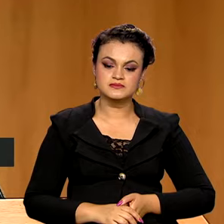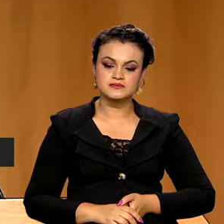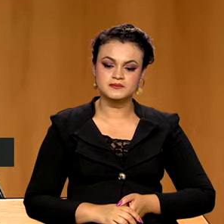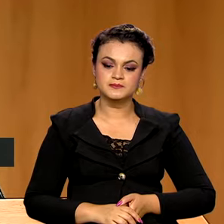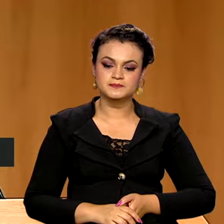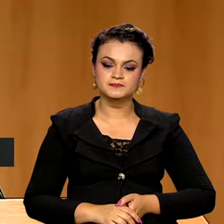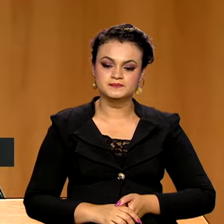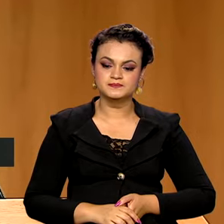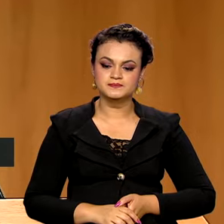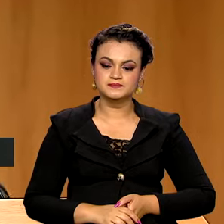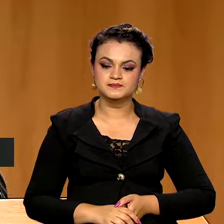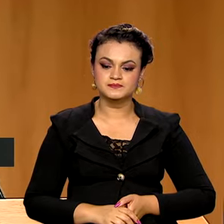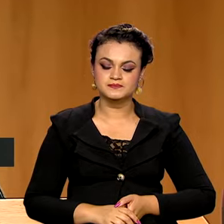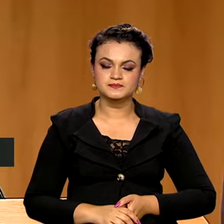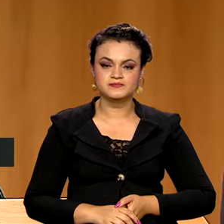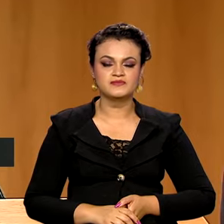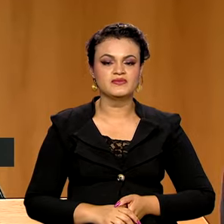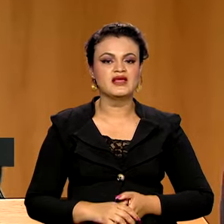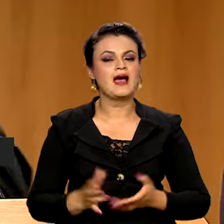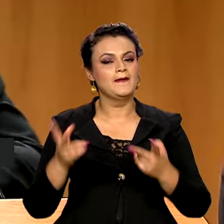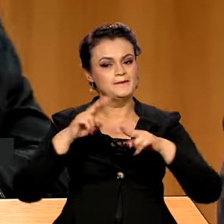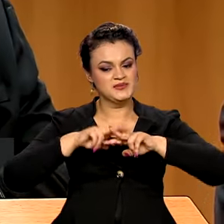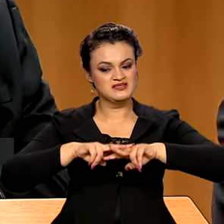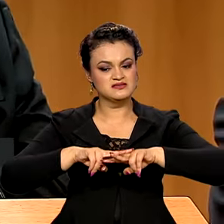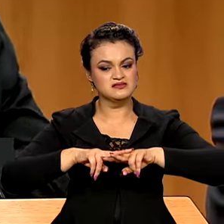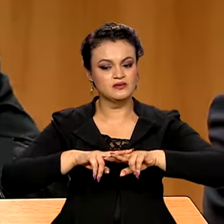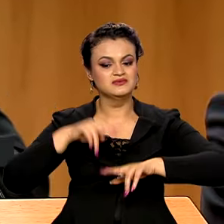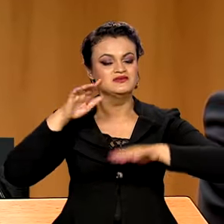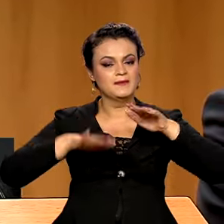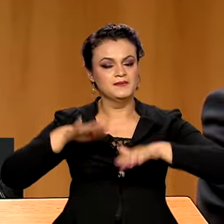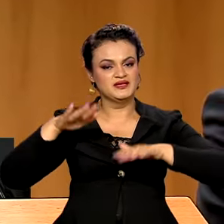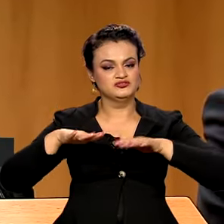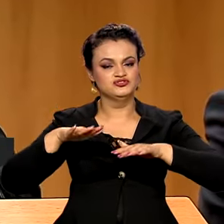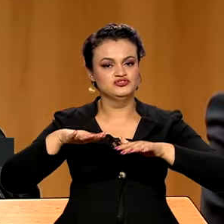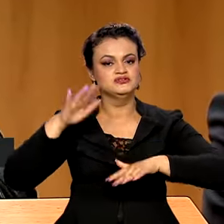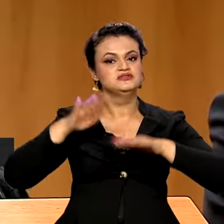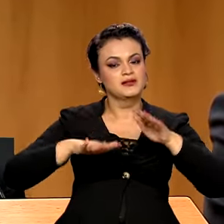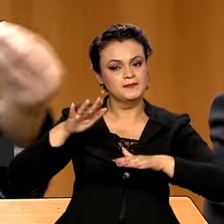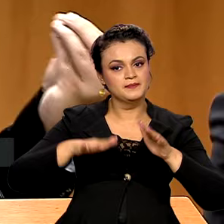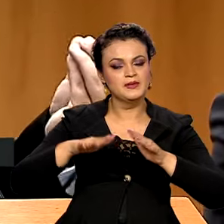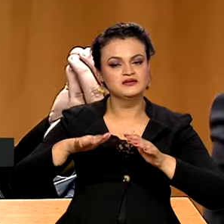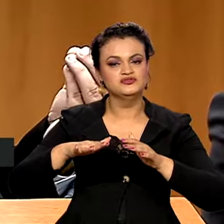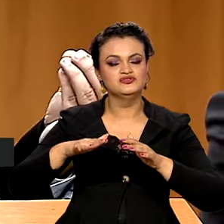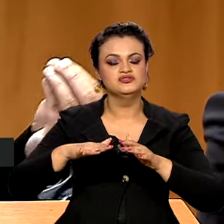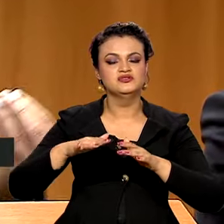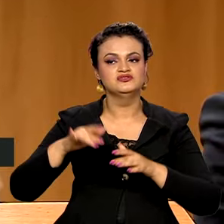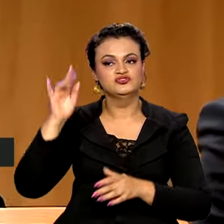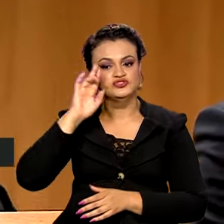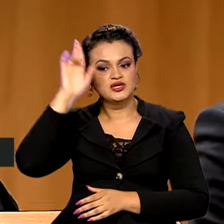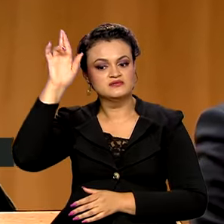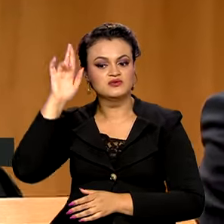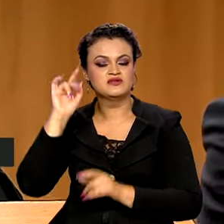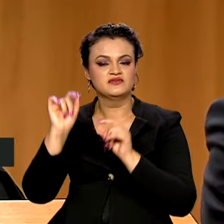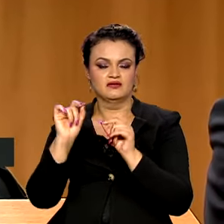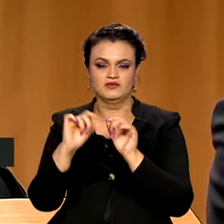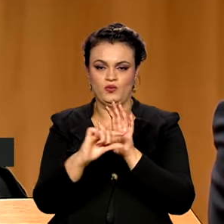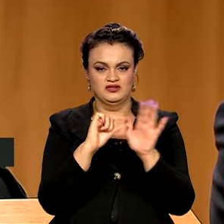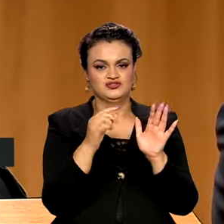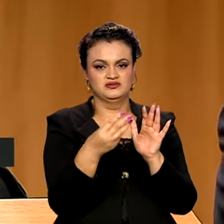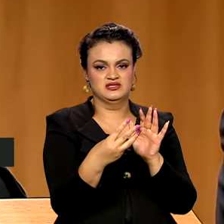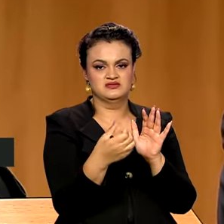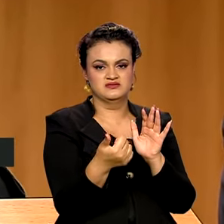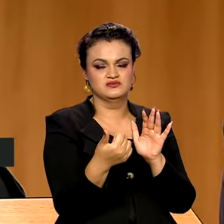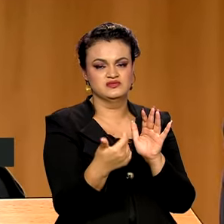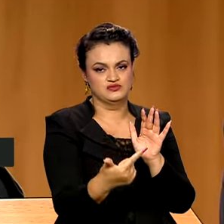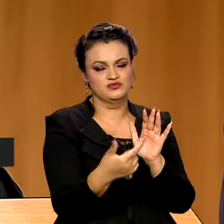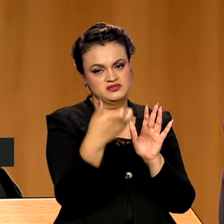novidade nessa delação? A prisão preventiva depende de materialidade e autoria, diz o artigo 312 do